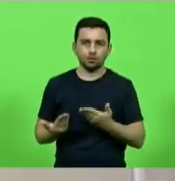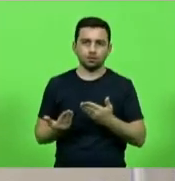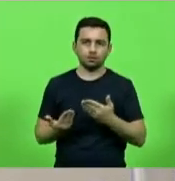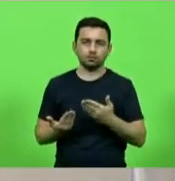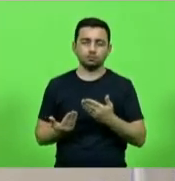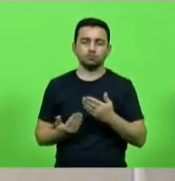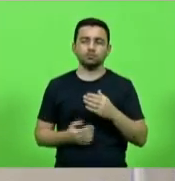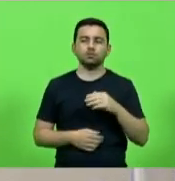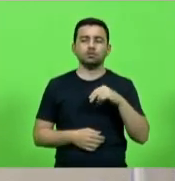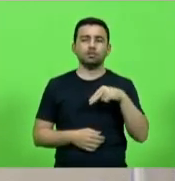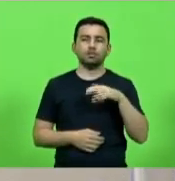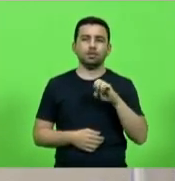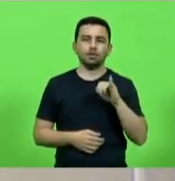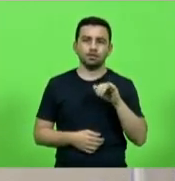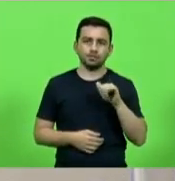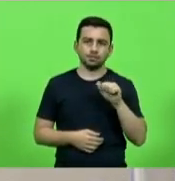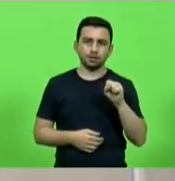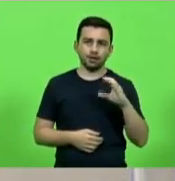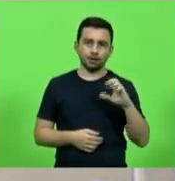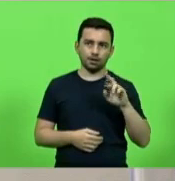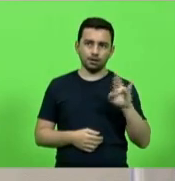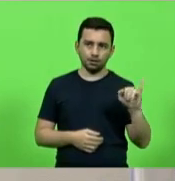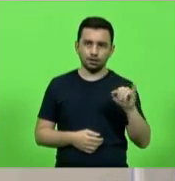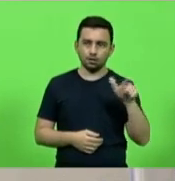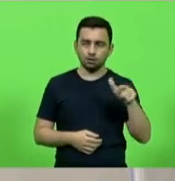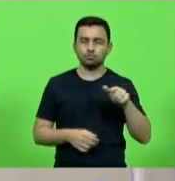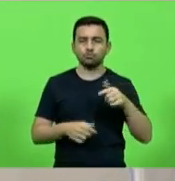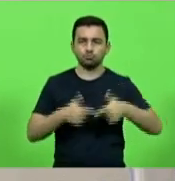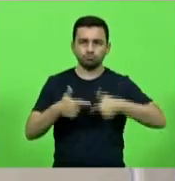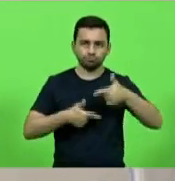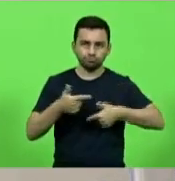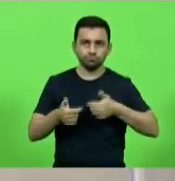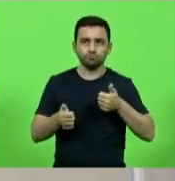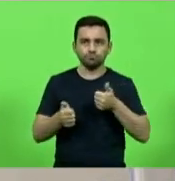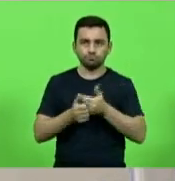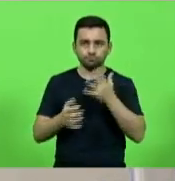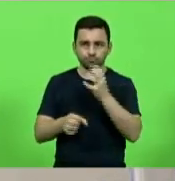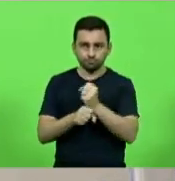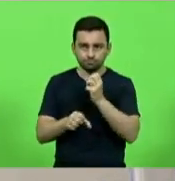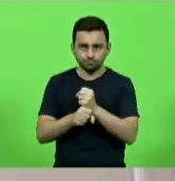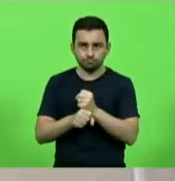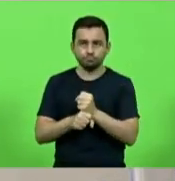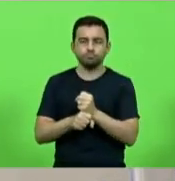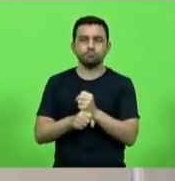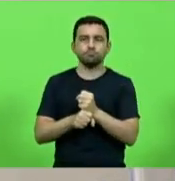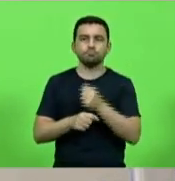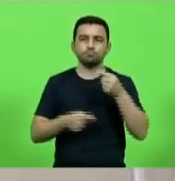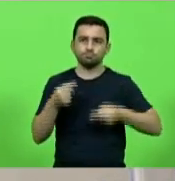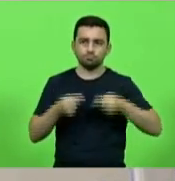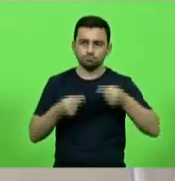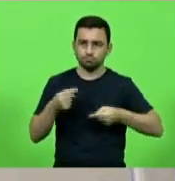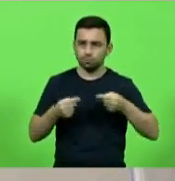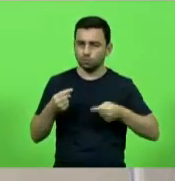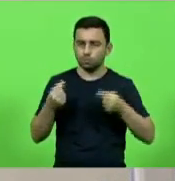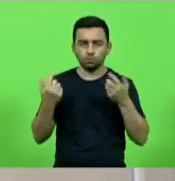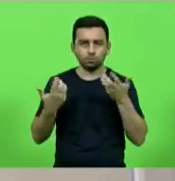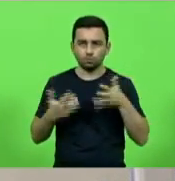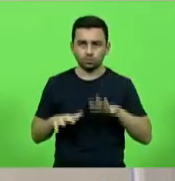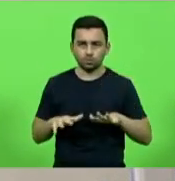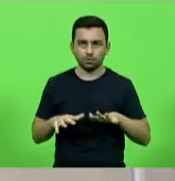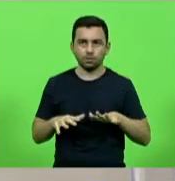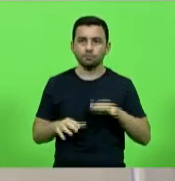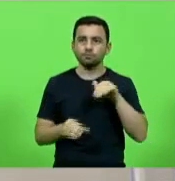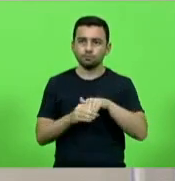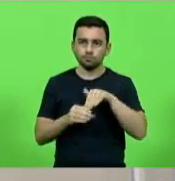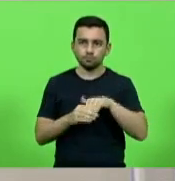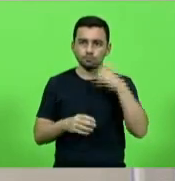por sua eleição para o cargo de Corregedor-Geral do Tribunal de Contas de Santa Catarina. Em discussão, não havendo quem queira discutir, nem em votação.